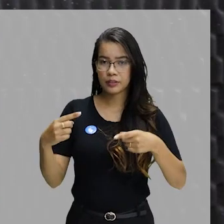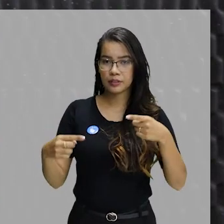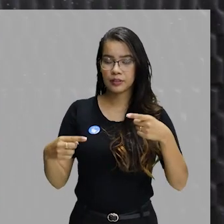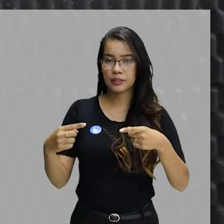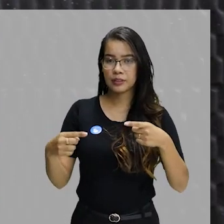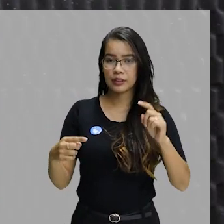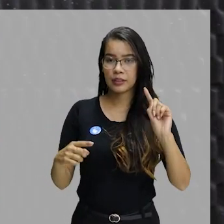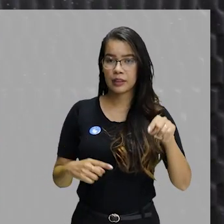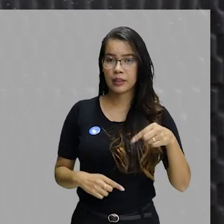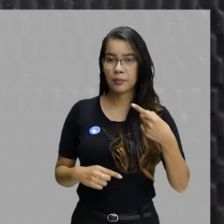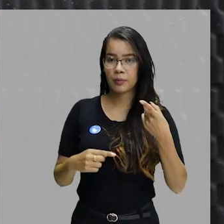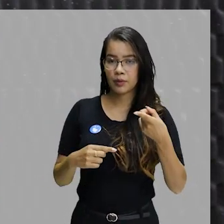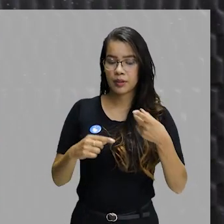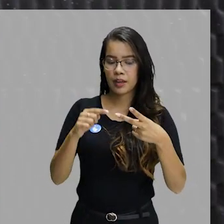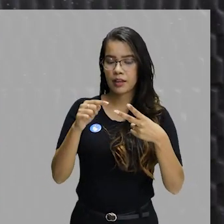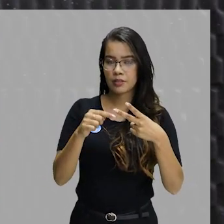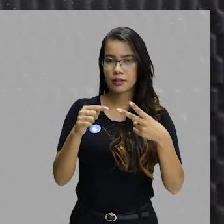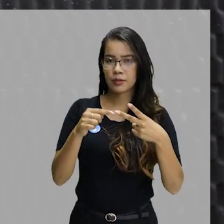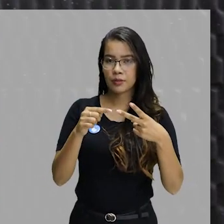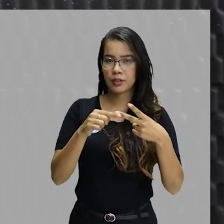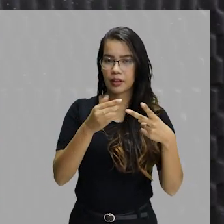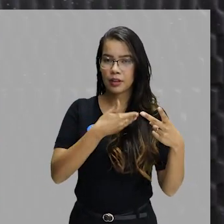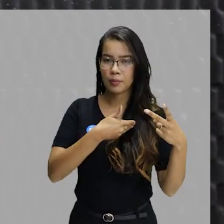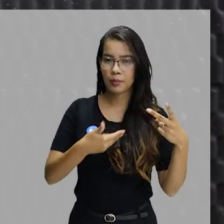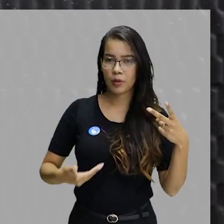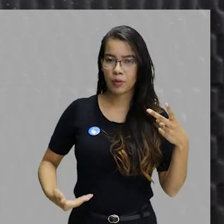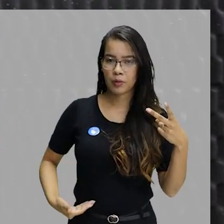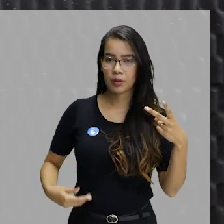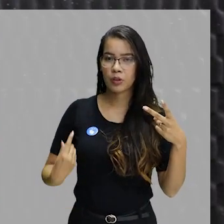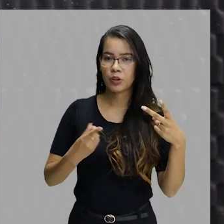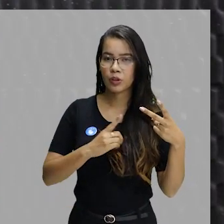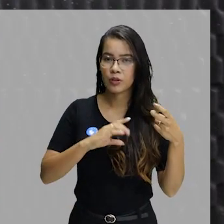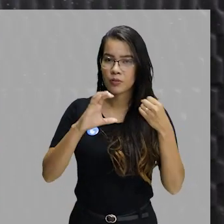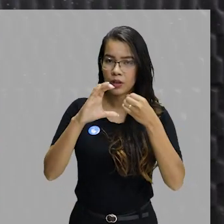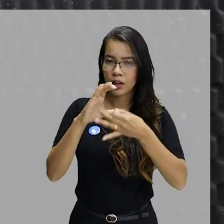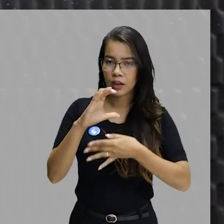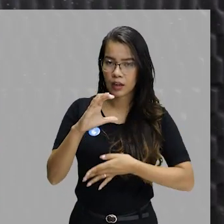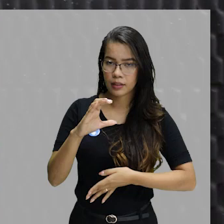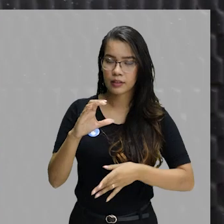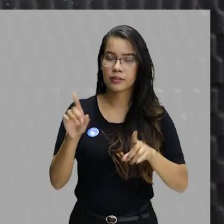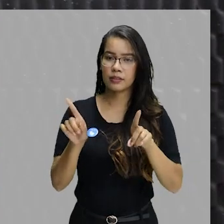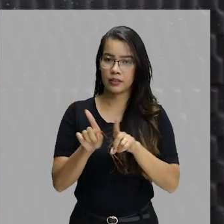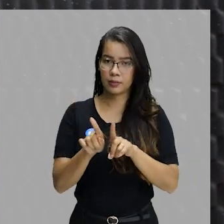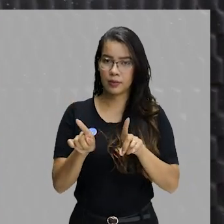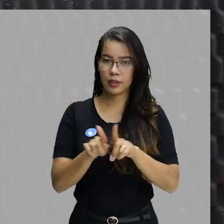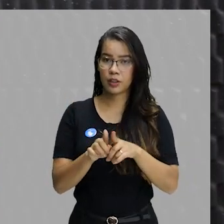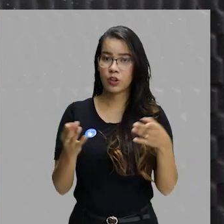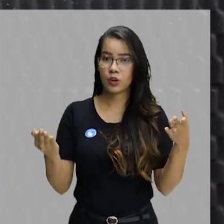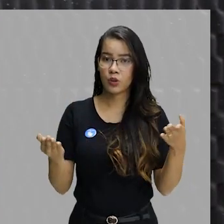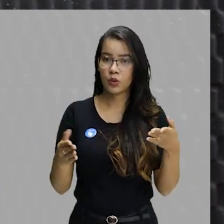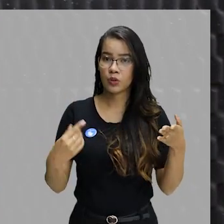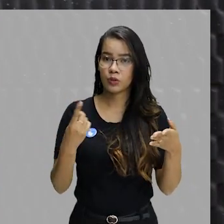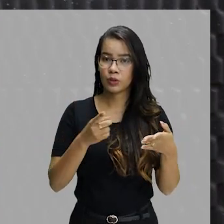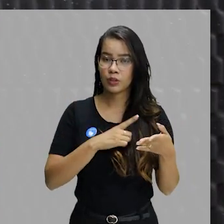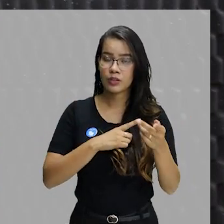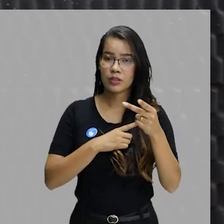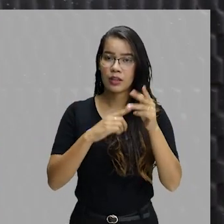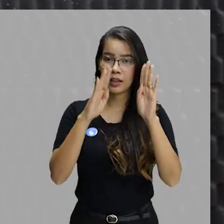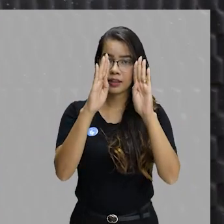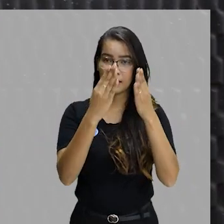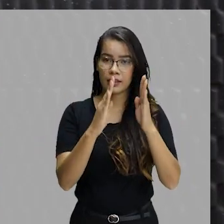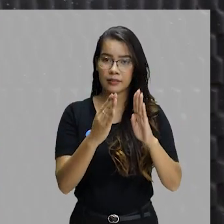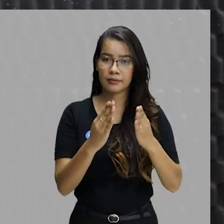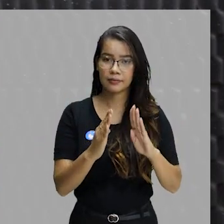a república, que nós caracterizamos de uma forma bem geral, e hoje nós iremos